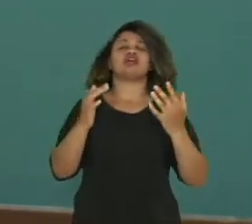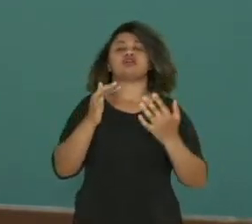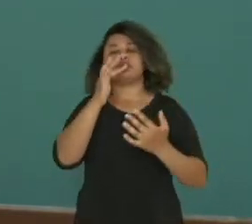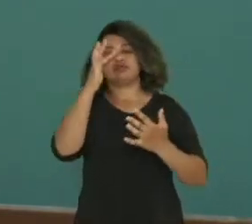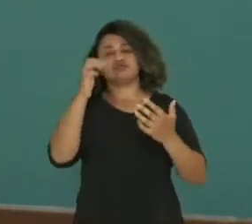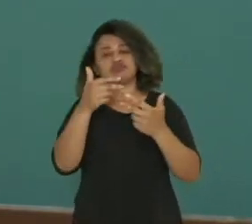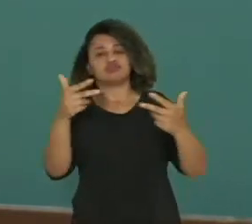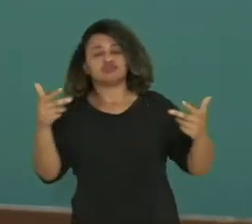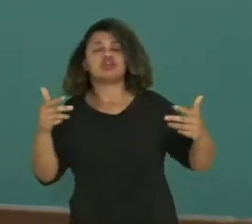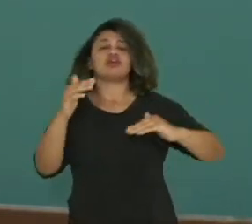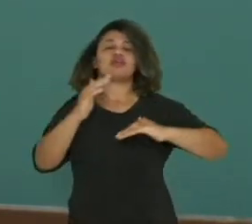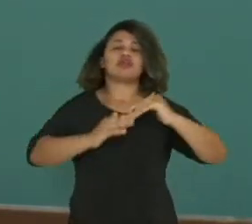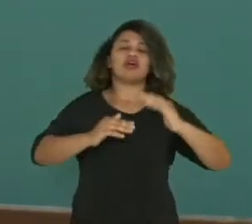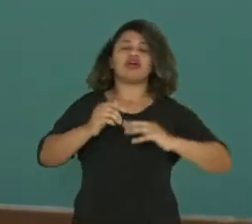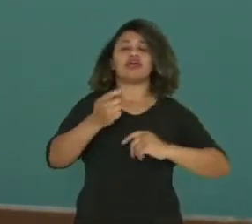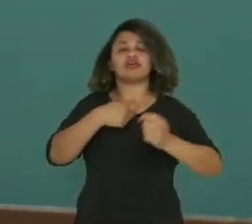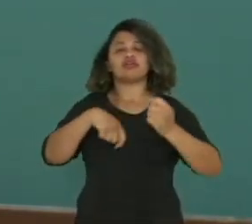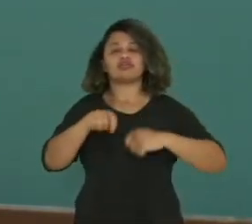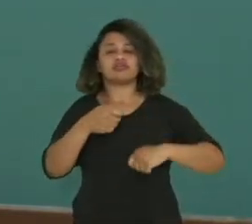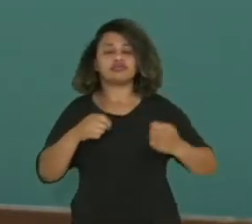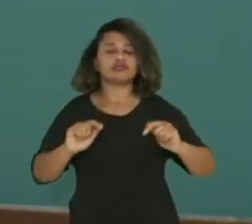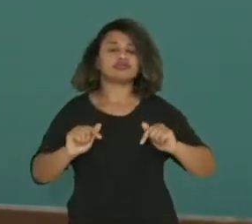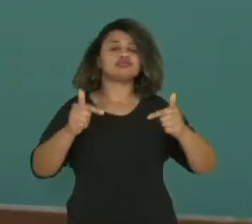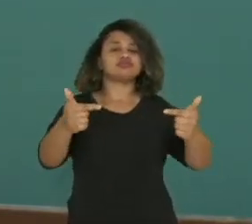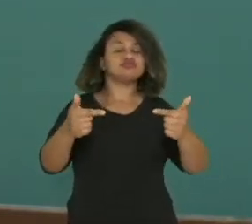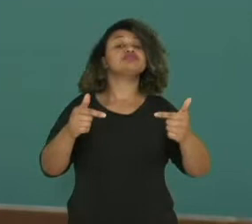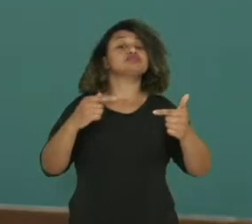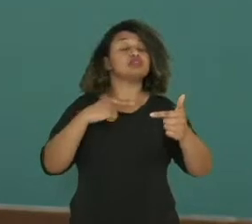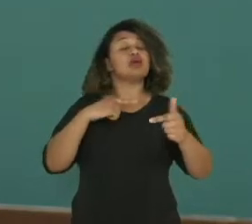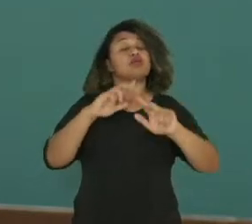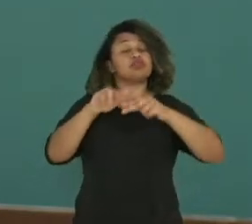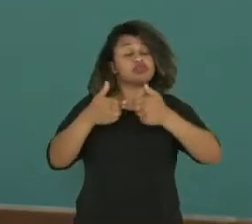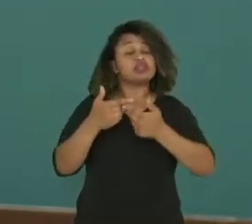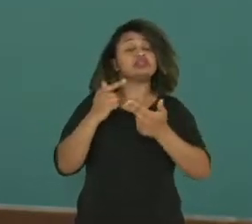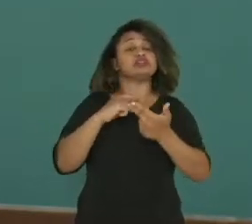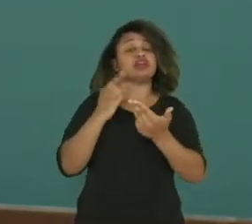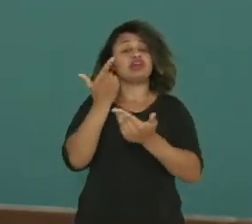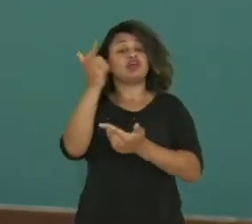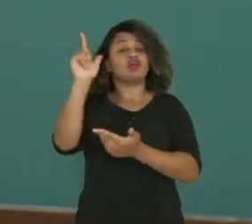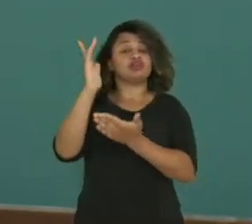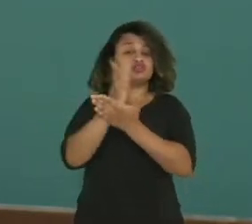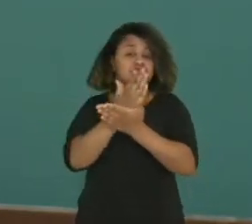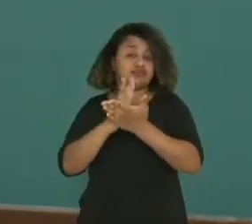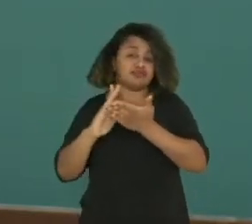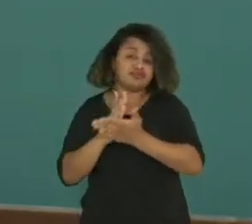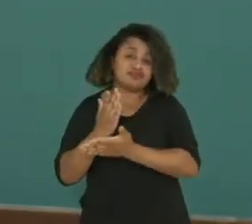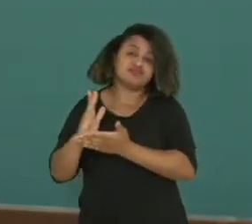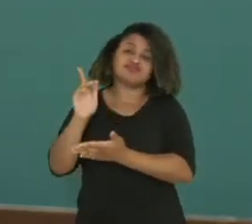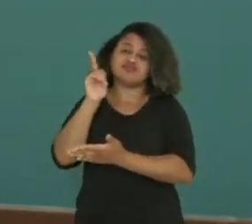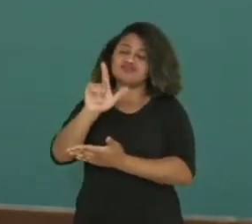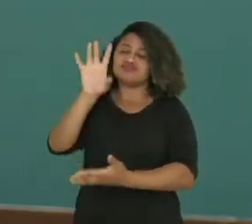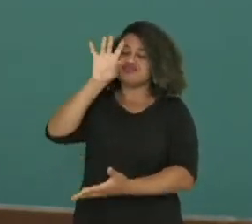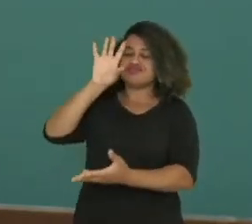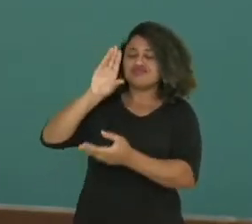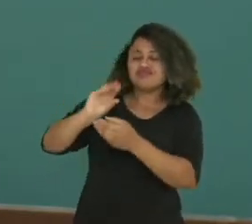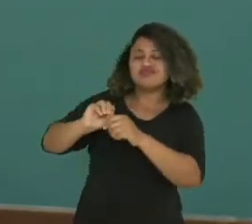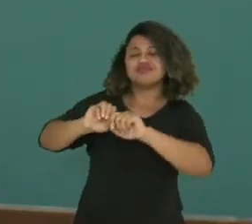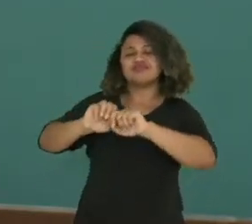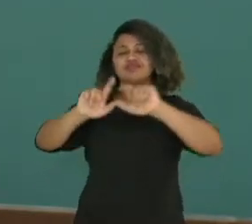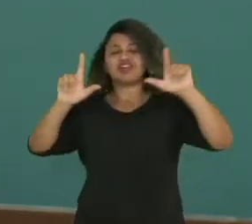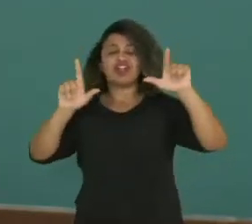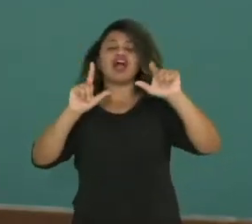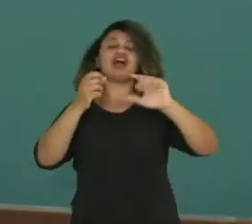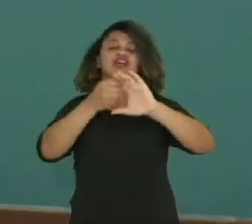das atividades econômicas, e isso faz com que a gente estabeleça uma divisão ali para estudar e entender melhor